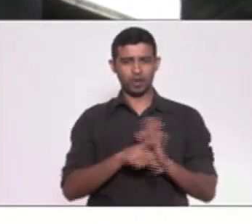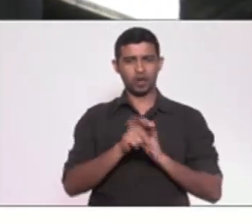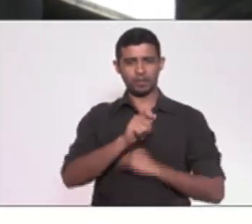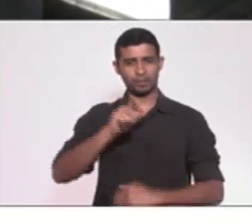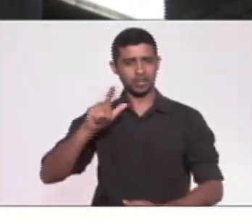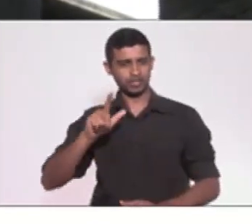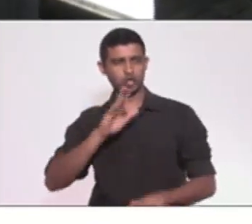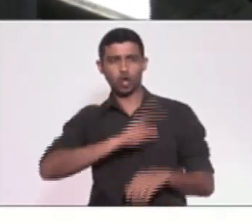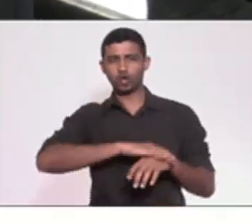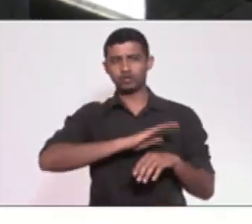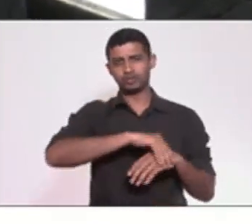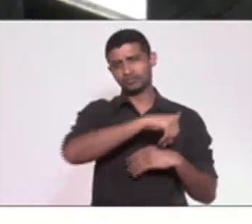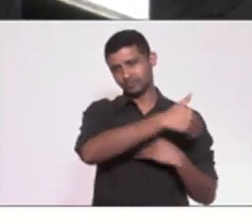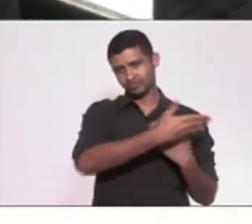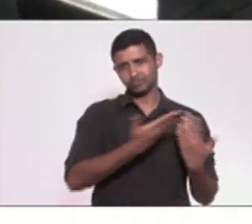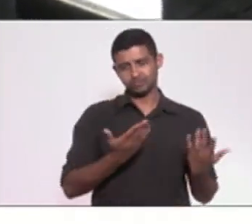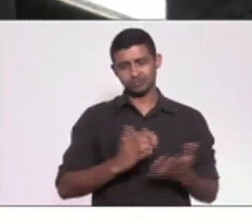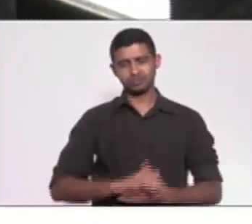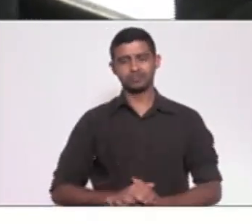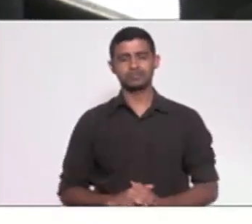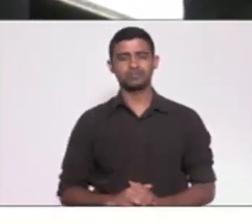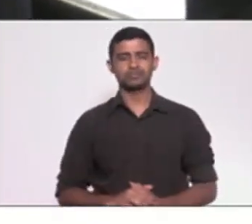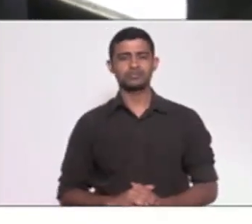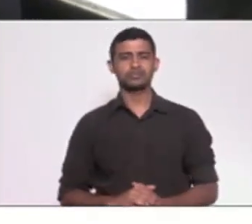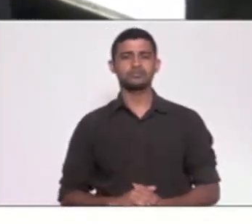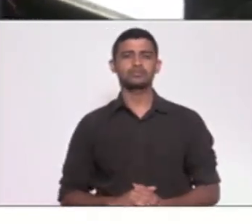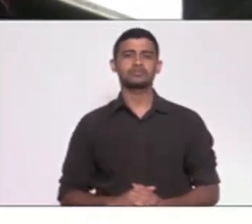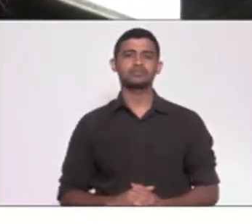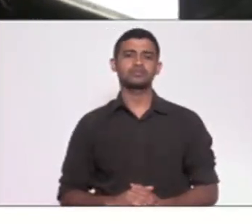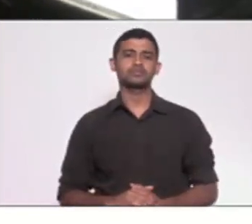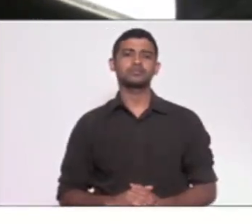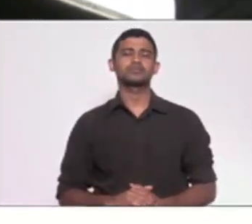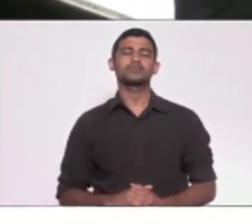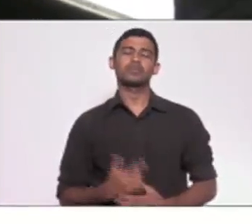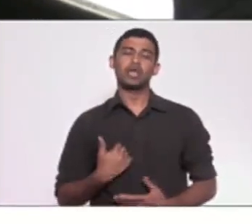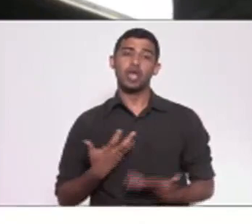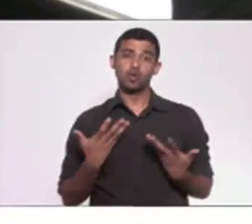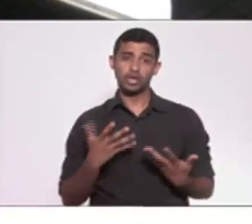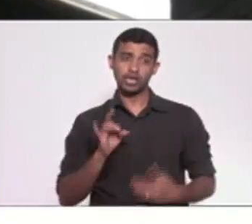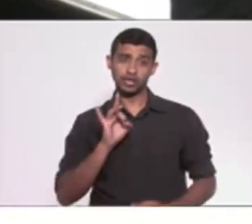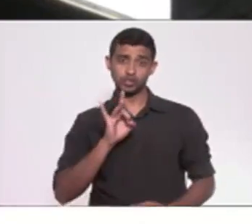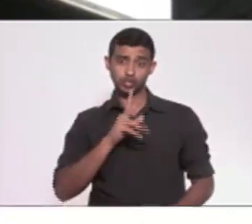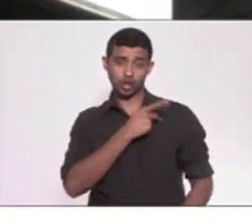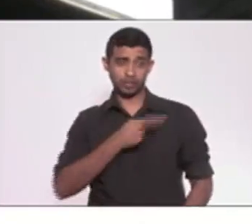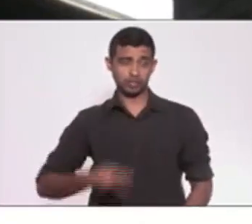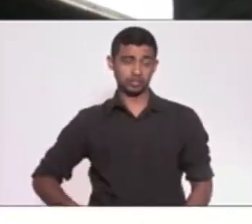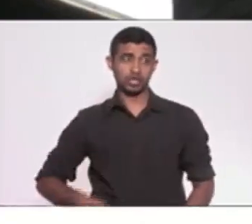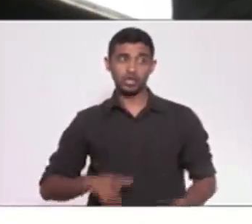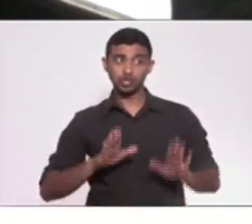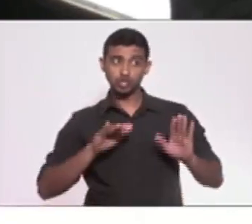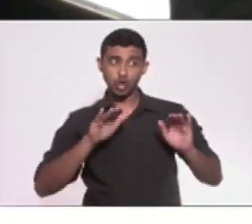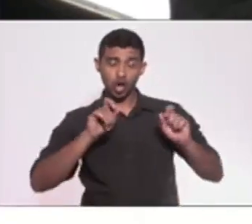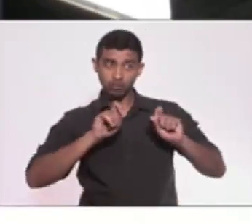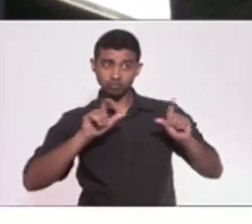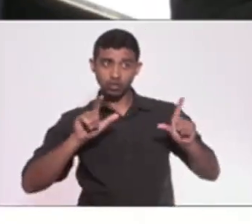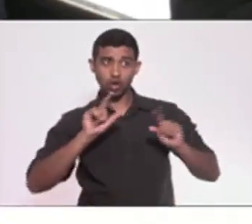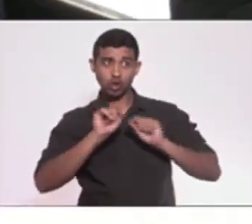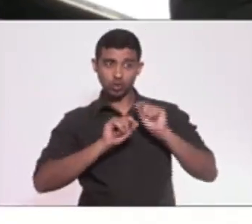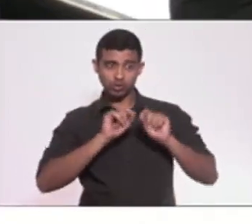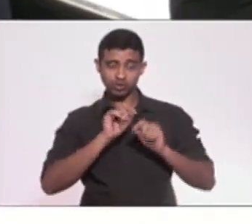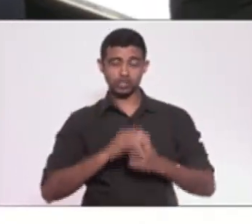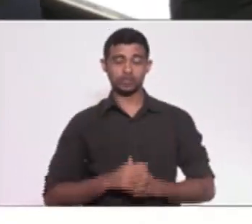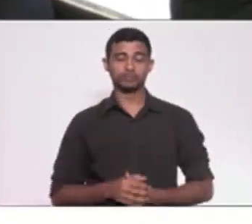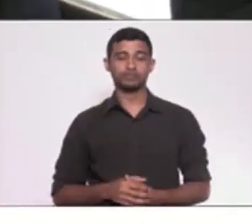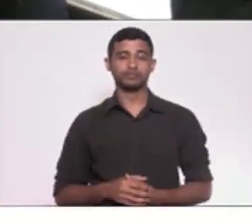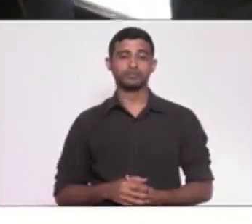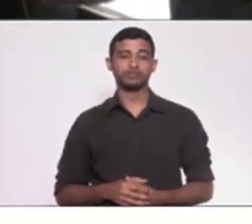da esquerda, como sempre tivemos. Eu queria apenas, senhor presidente, chamar a atenção de um ponto, que é a